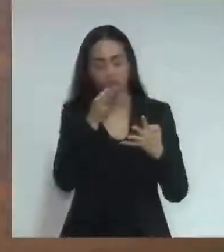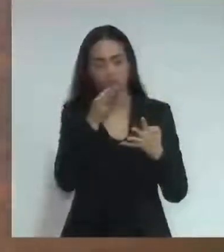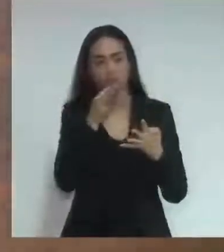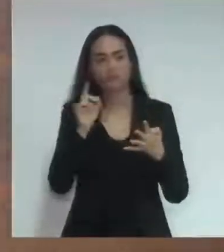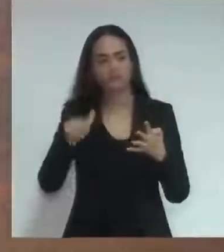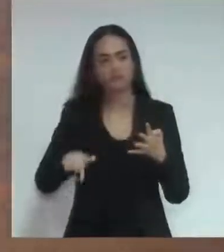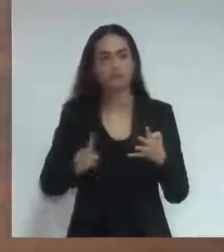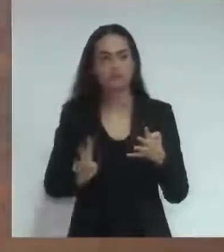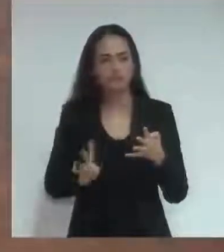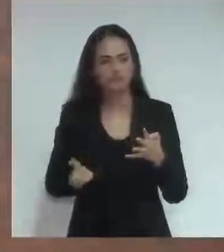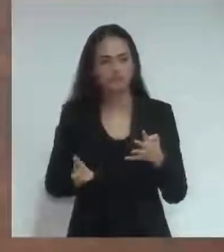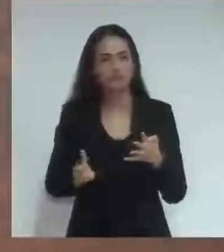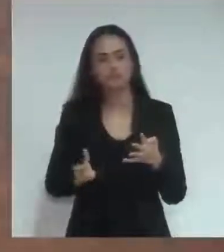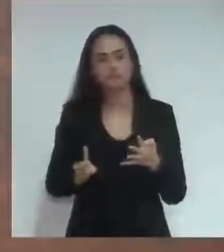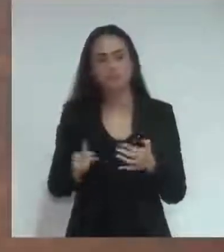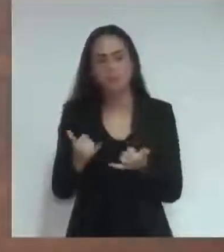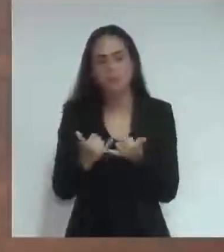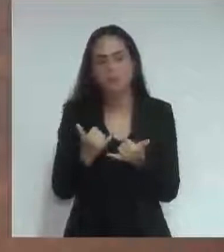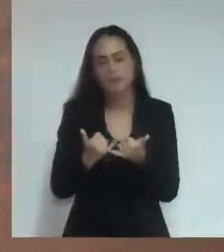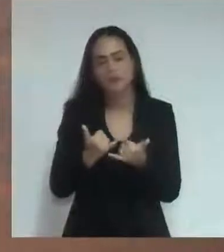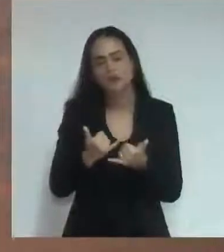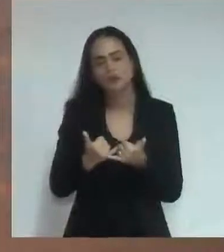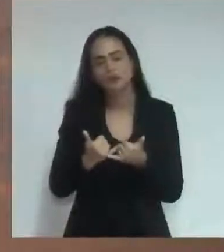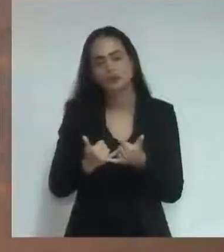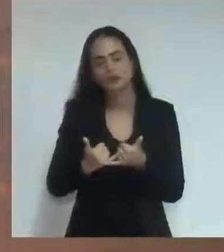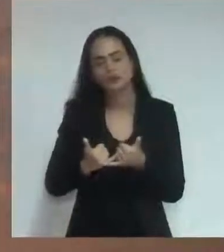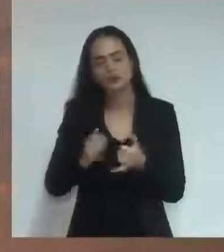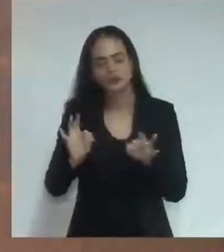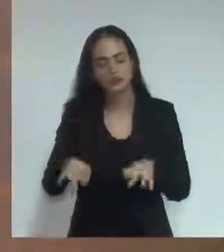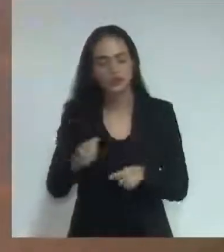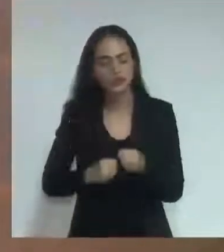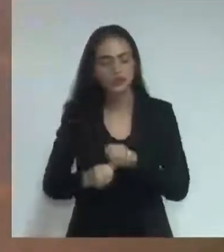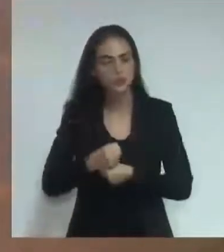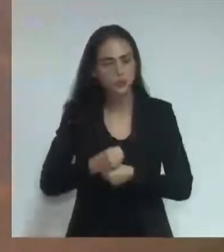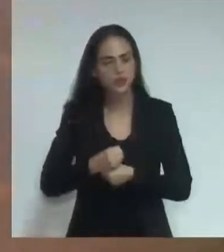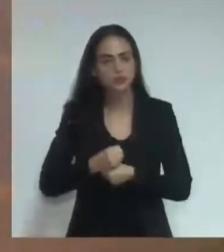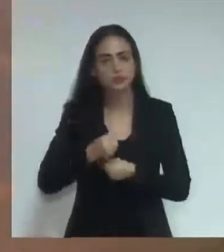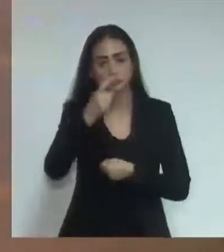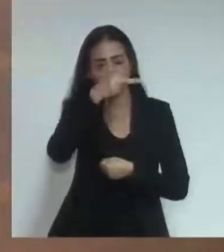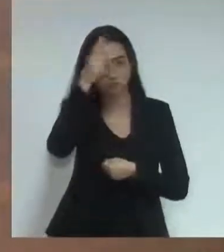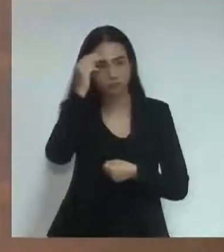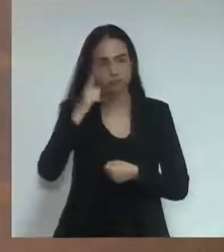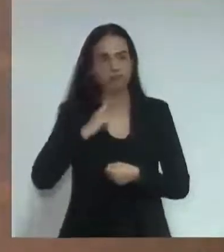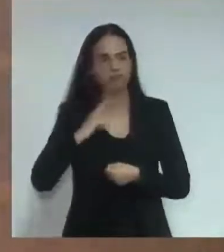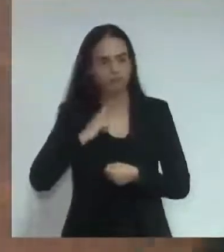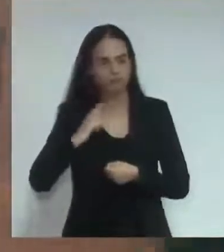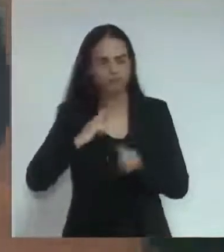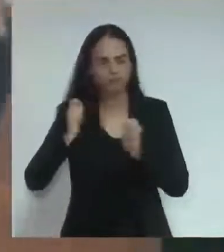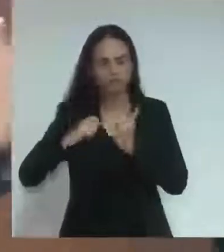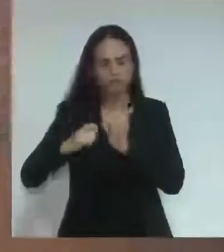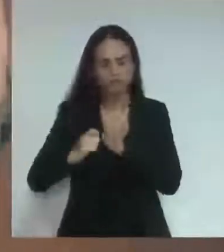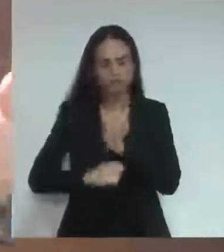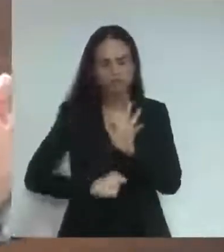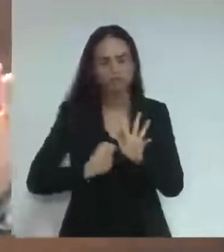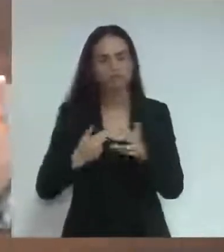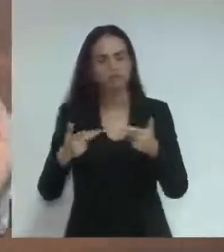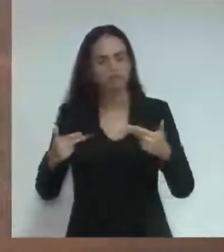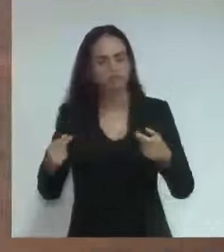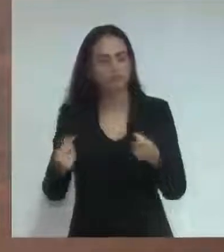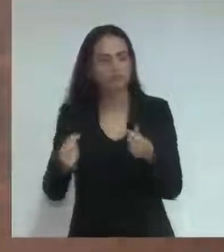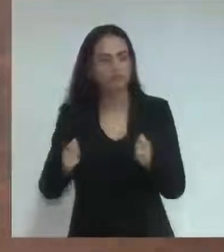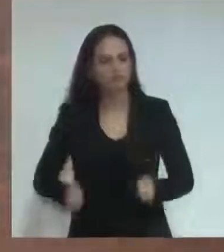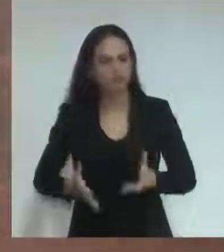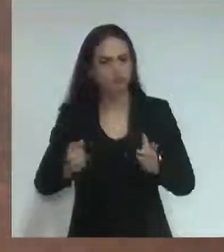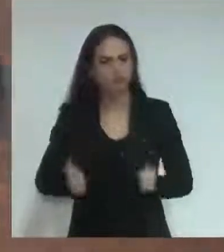o prefeito tem os relatórios mensais da evolução das receitas, e mesmo que não tivesse, que